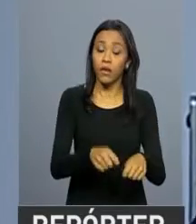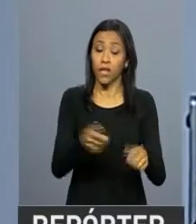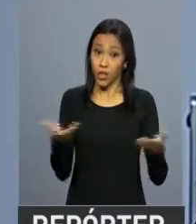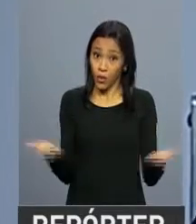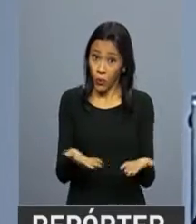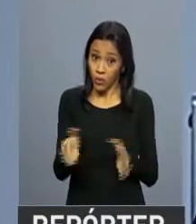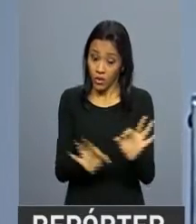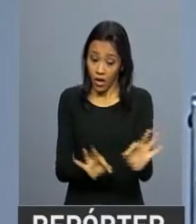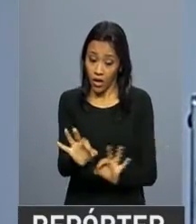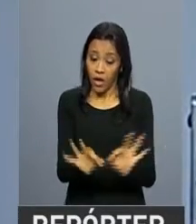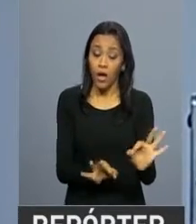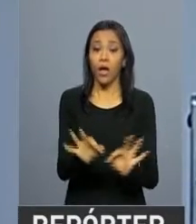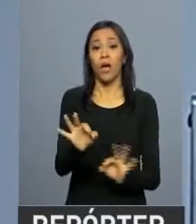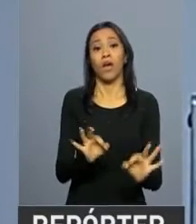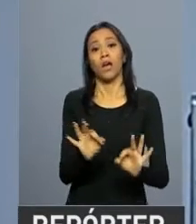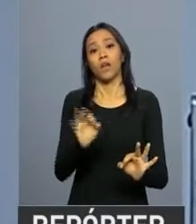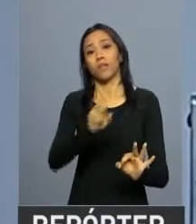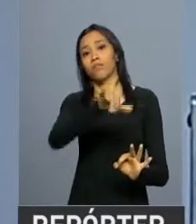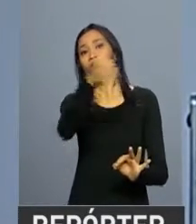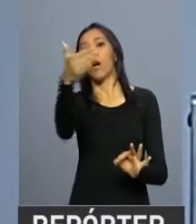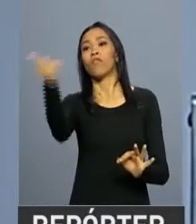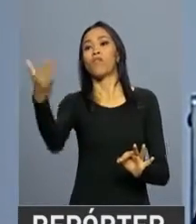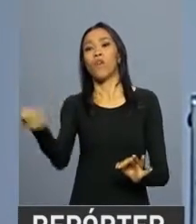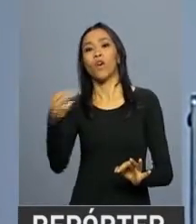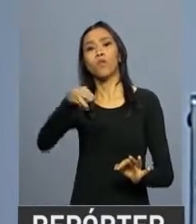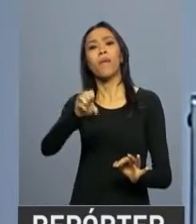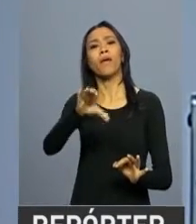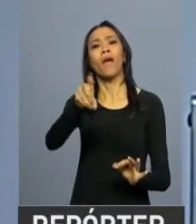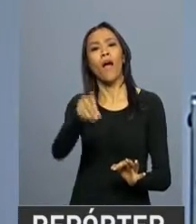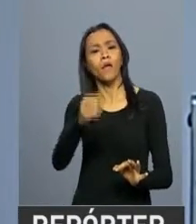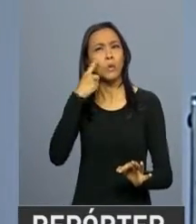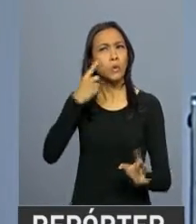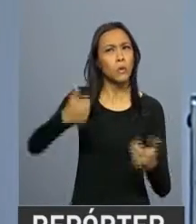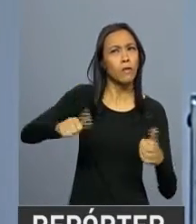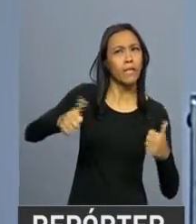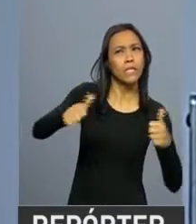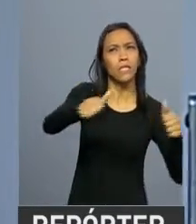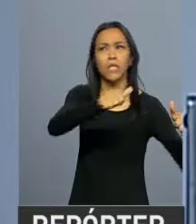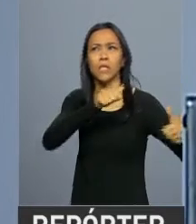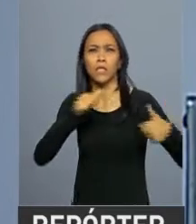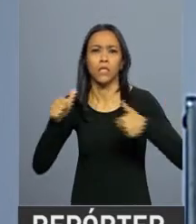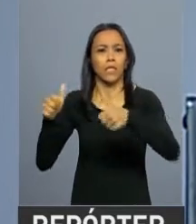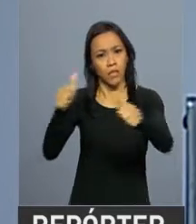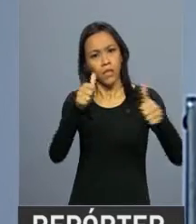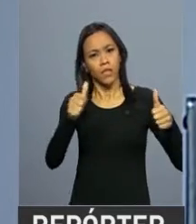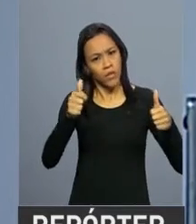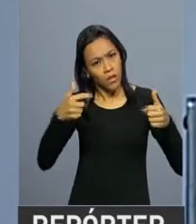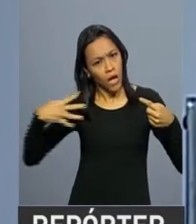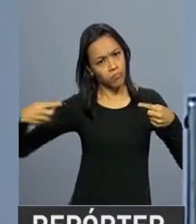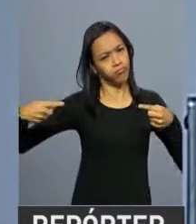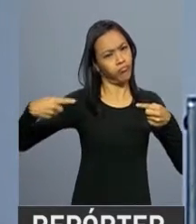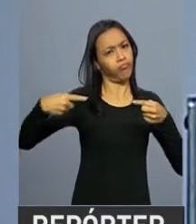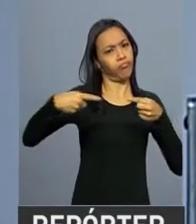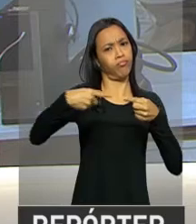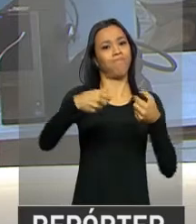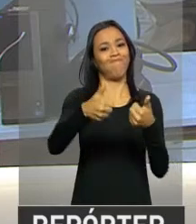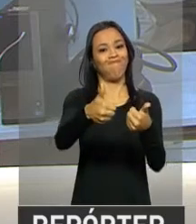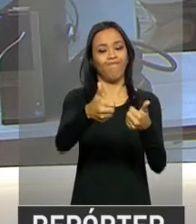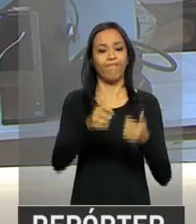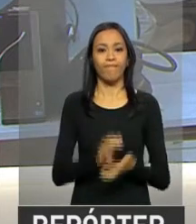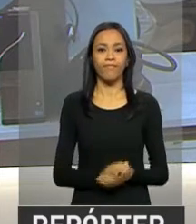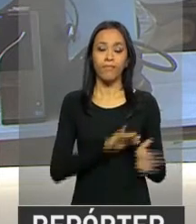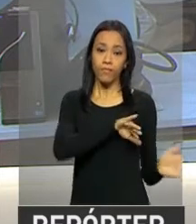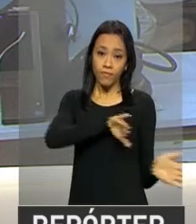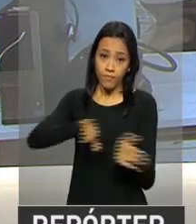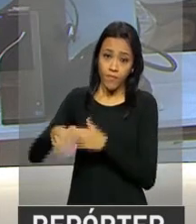sendo estimado pelo mercado, pelos diversos analistas independentes e pelos analistas do governo federal.